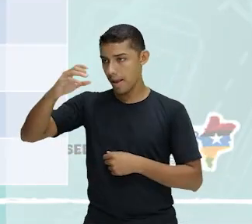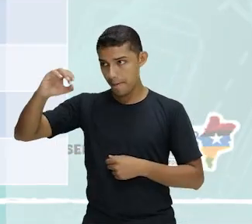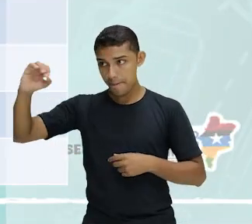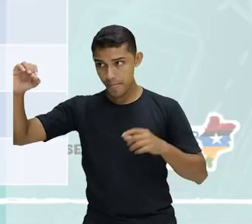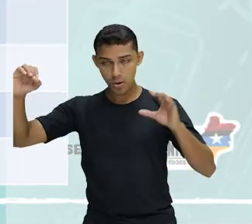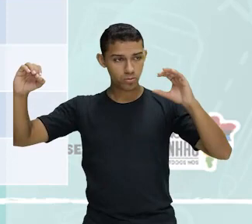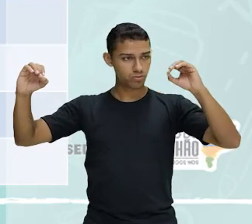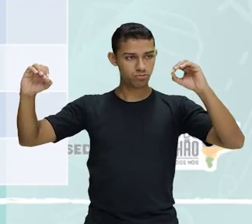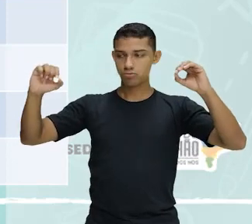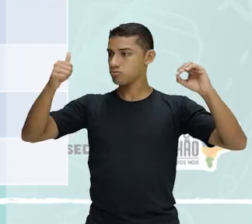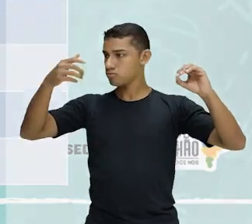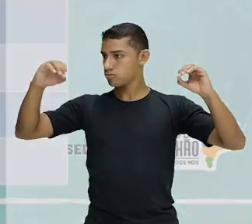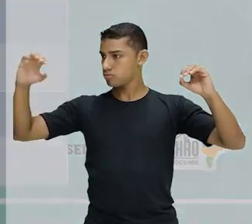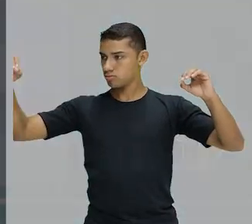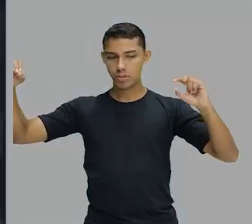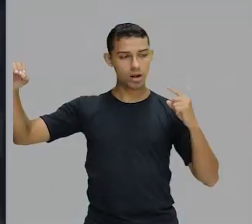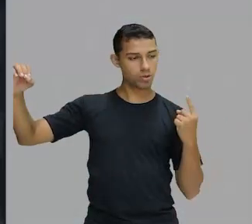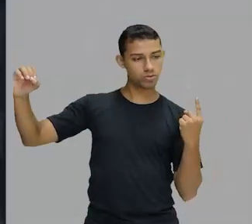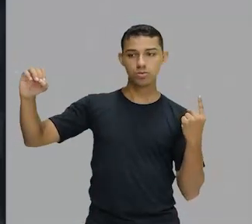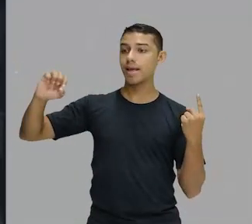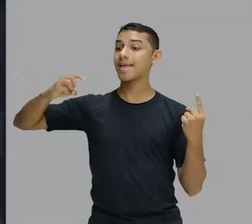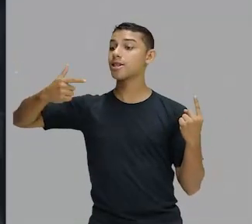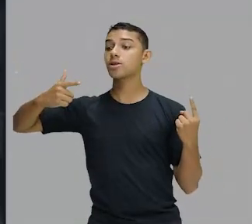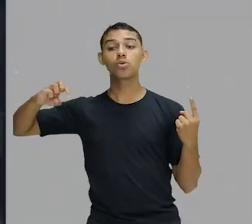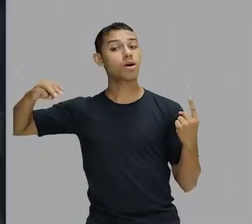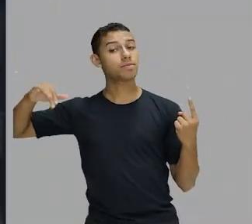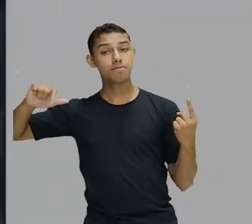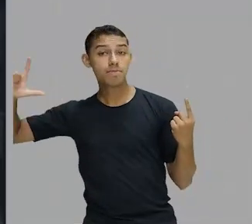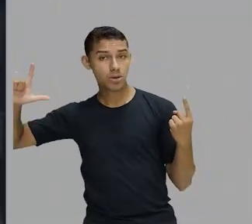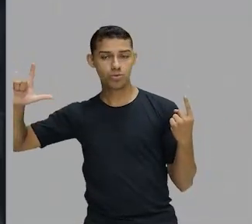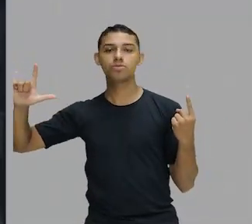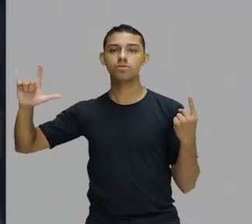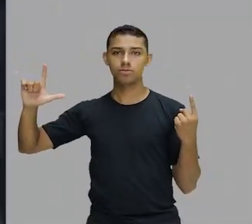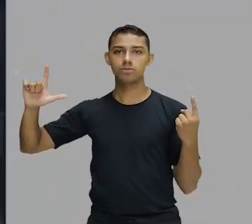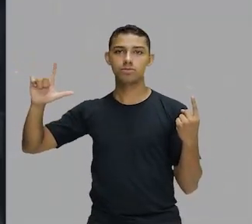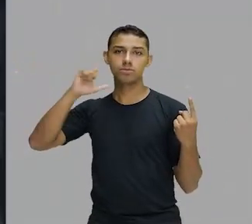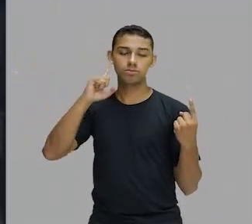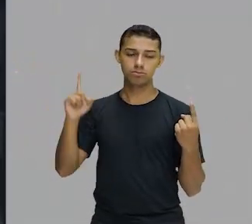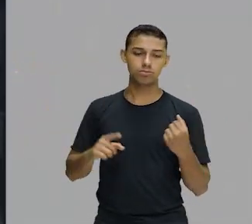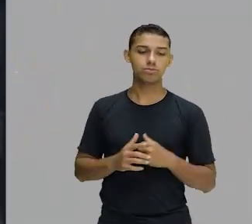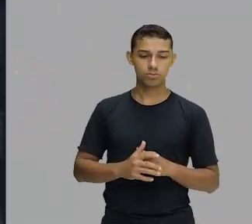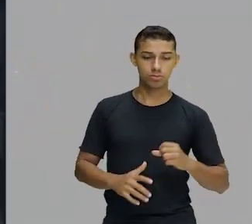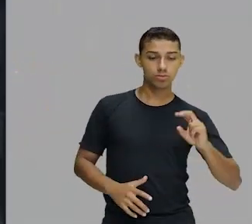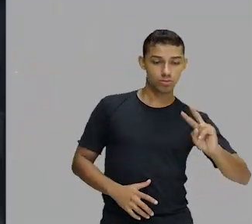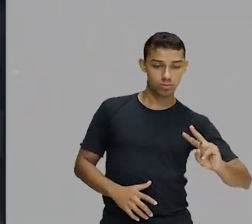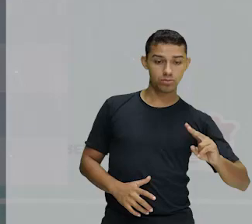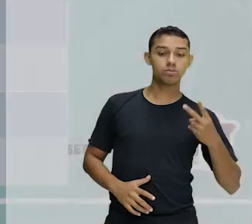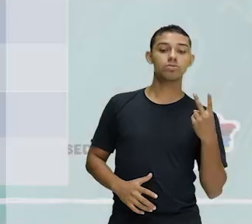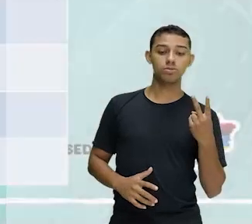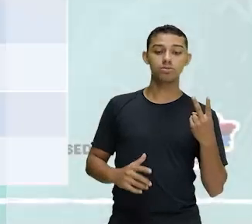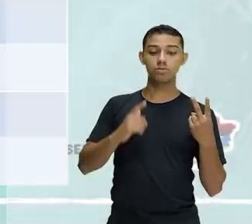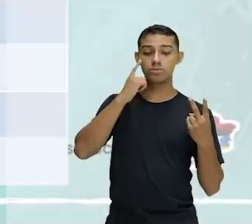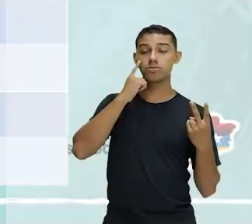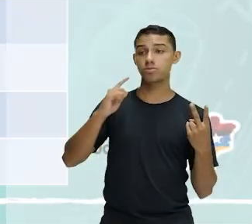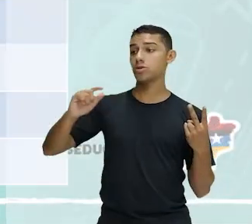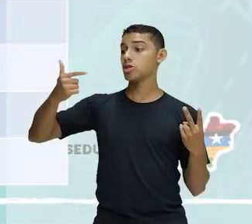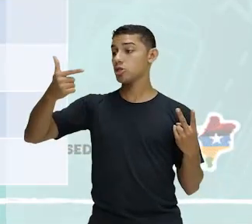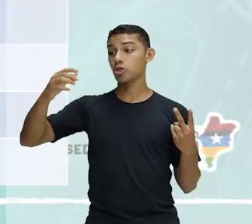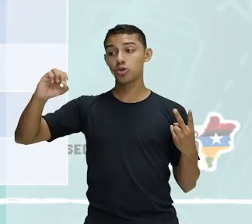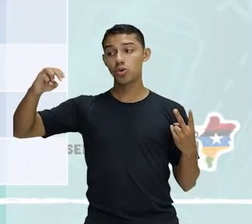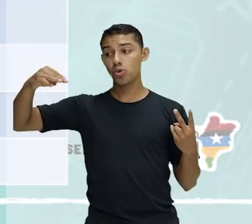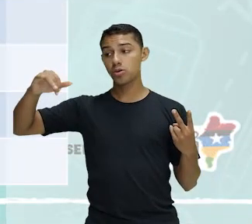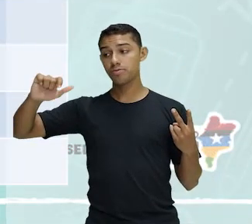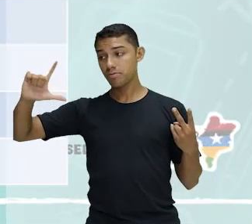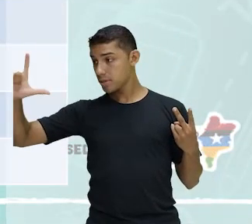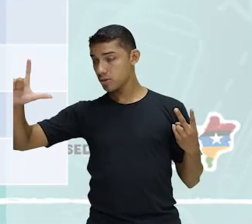1000 bactérias e agora serão 2000 bactérias. Passada-se mais uma hora, ou seja, após 2 horas, eu